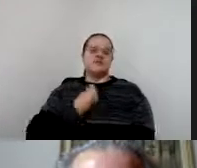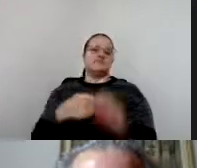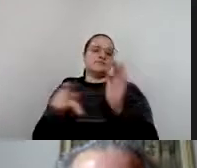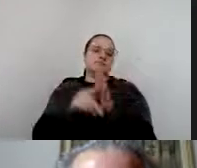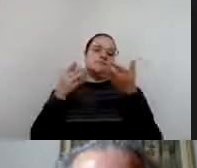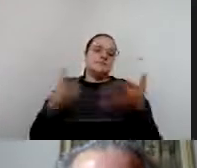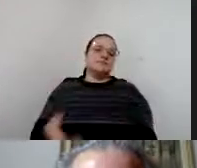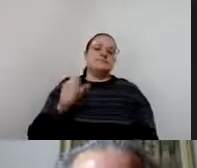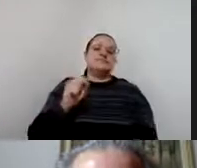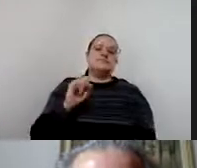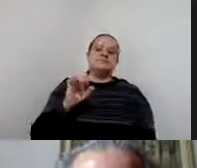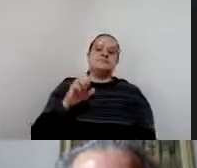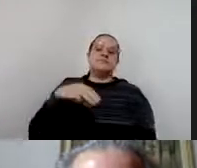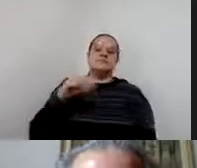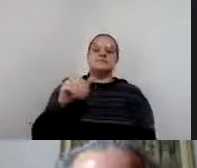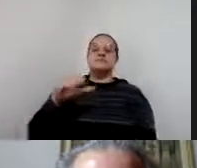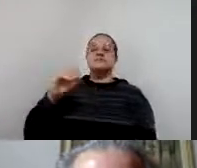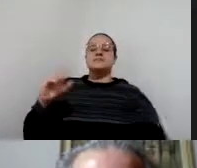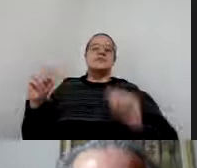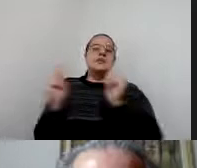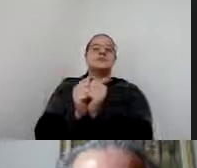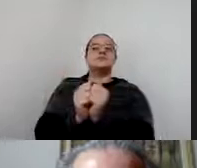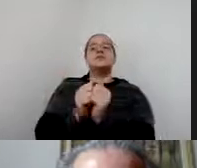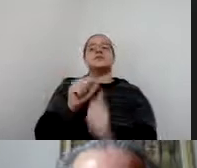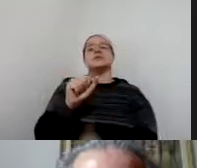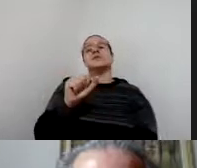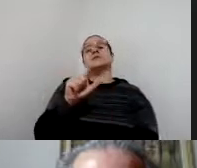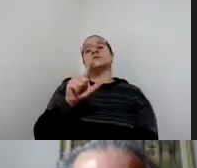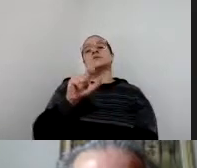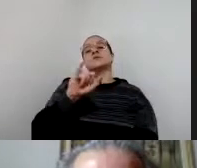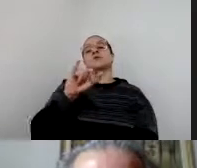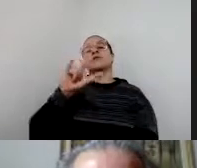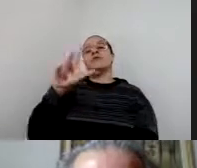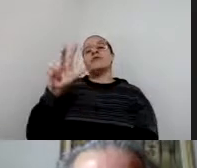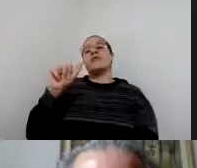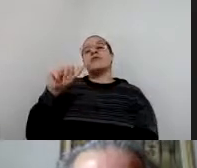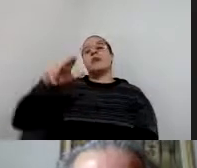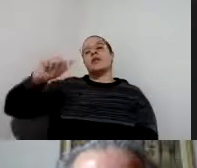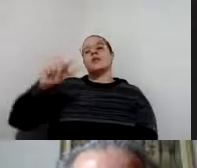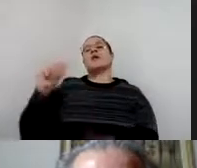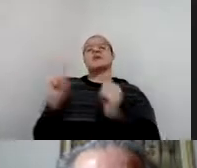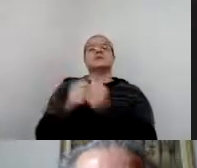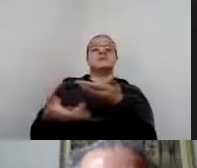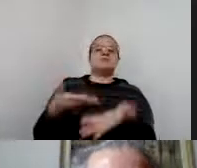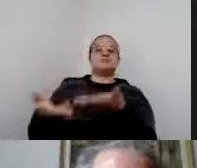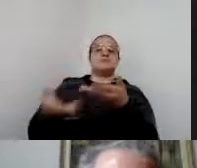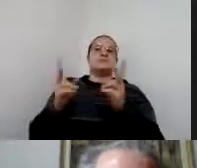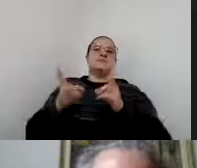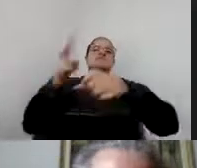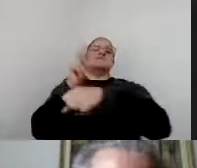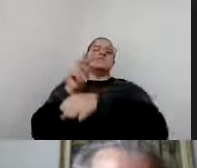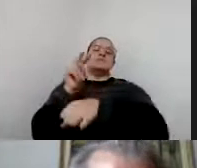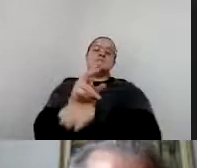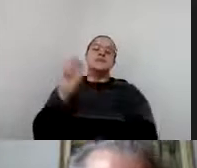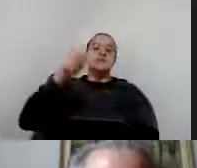que tem, juntamente com a Silvana, que é do CIEMACO, tem feito um trabalho importante no asseio e conservação. Lógico, é um trabalho